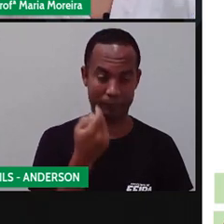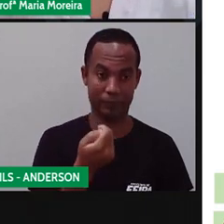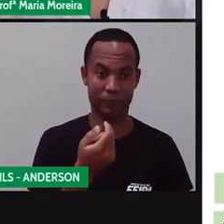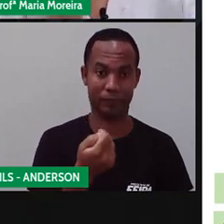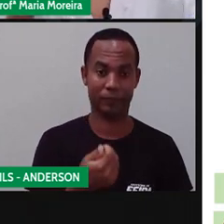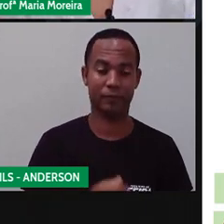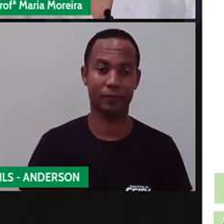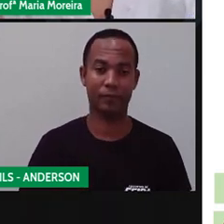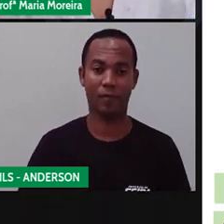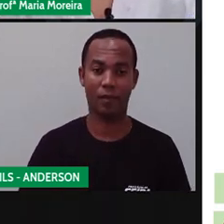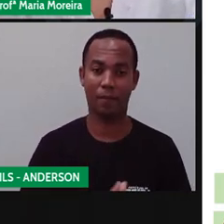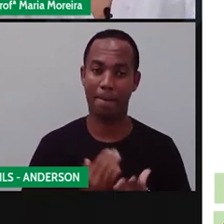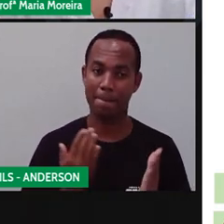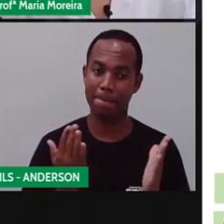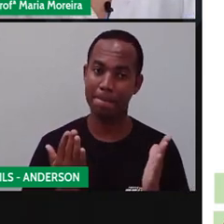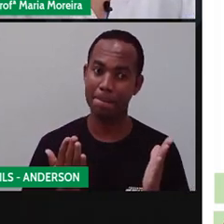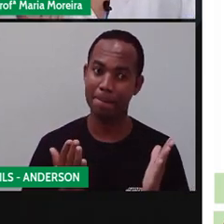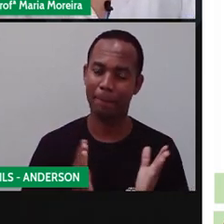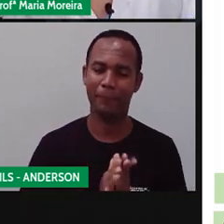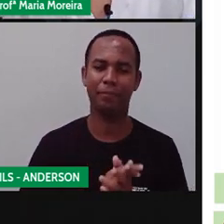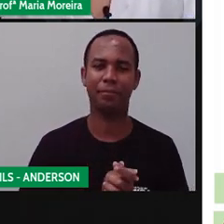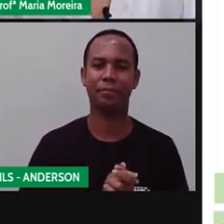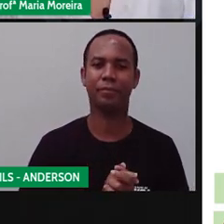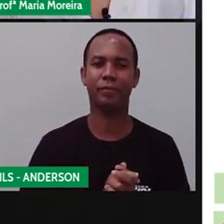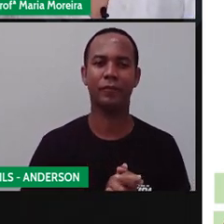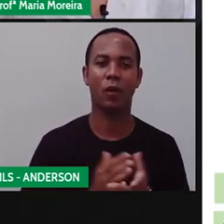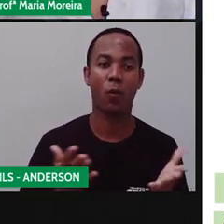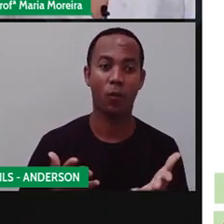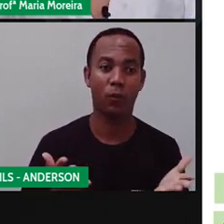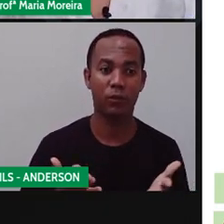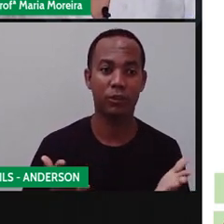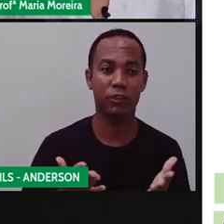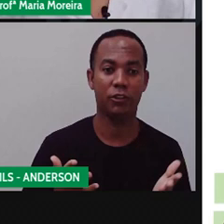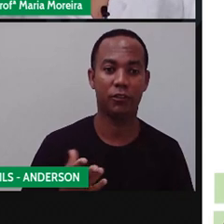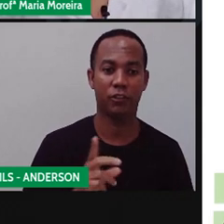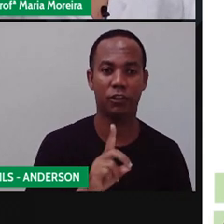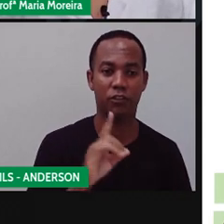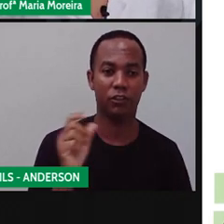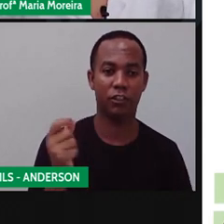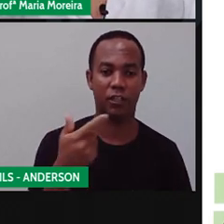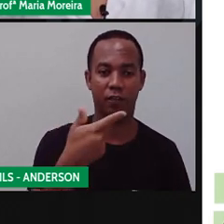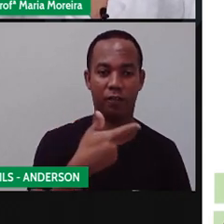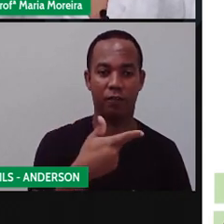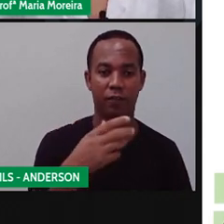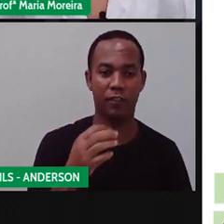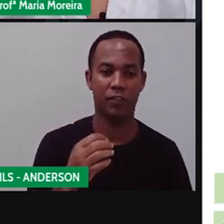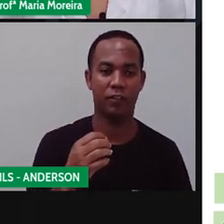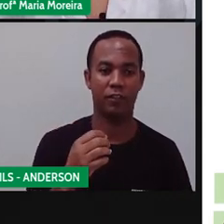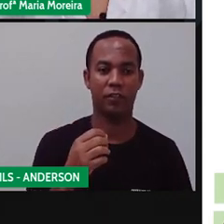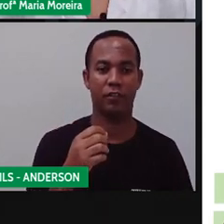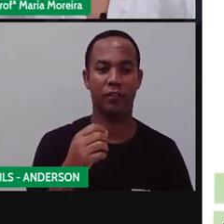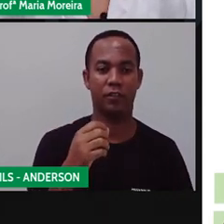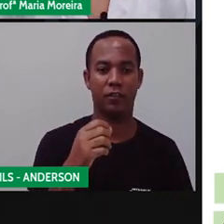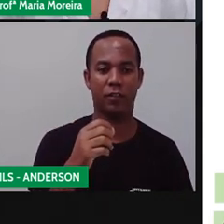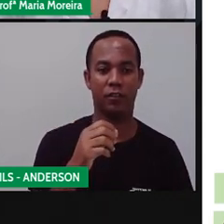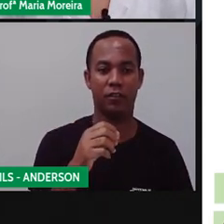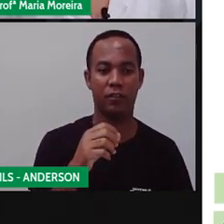batendo na porta, ainda não chegamos na sexta. Hoje, né? Dia 20 dos 5 de